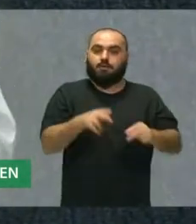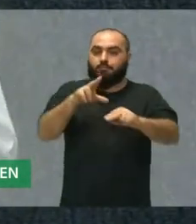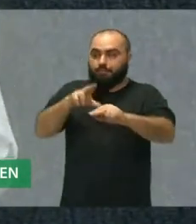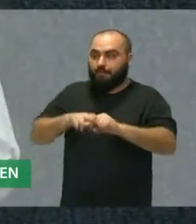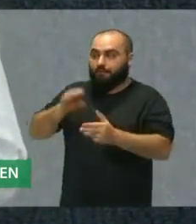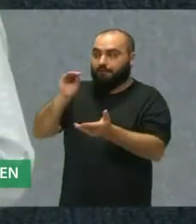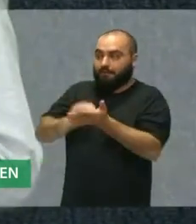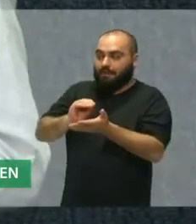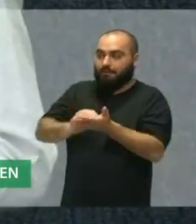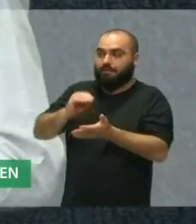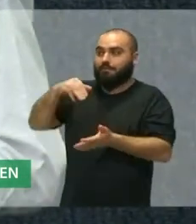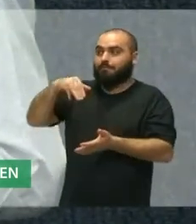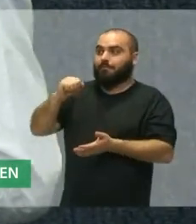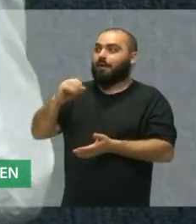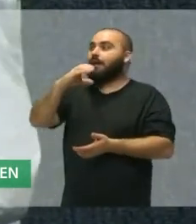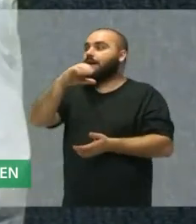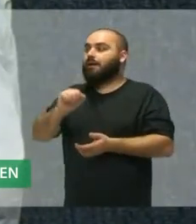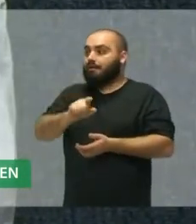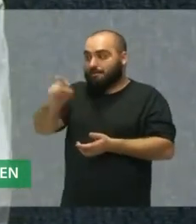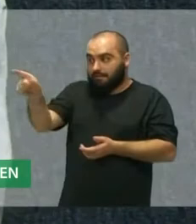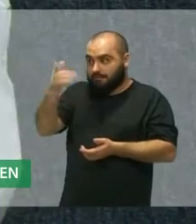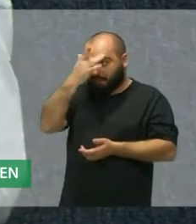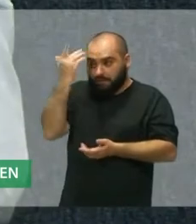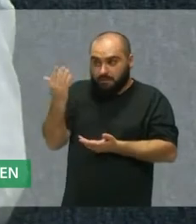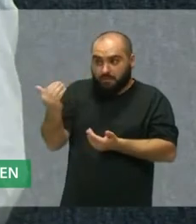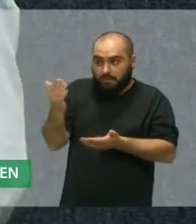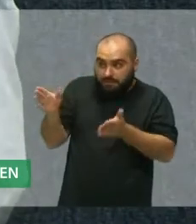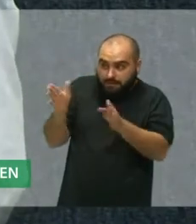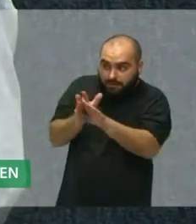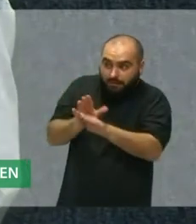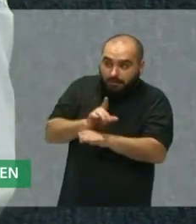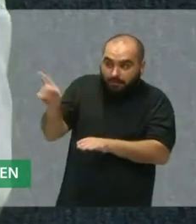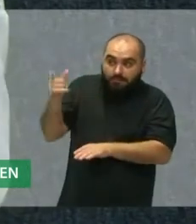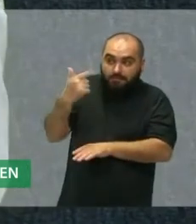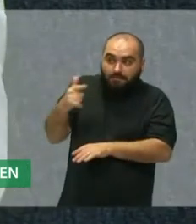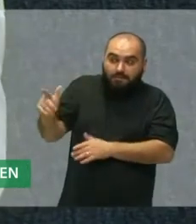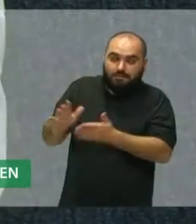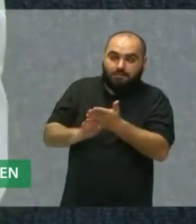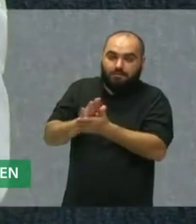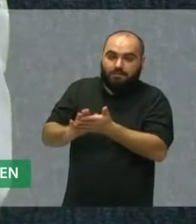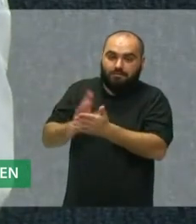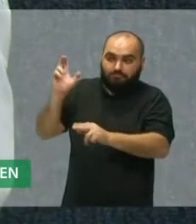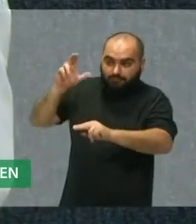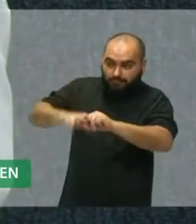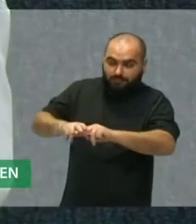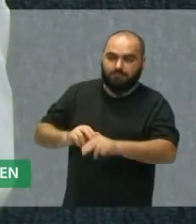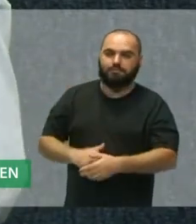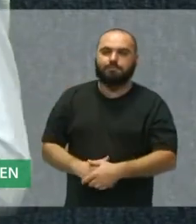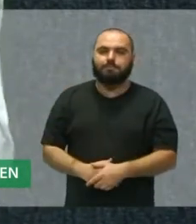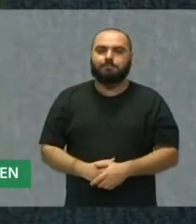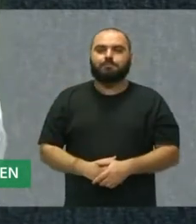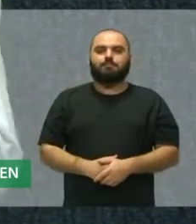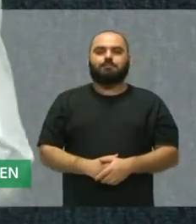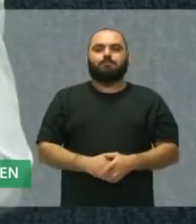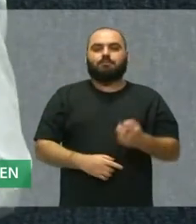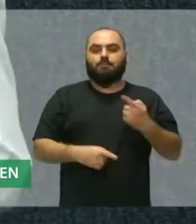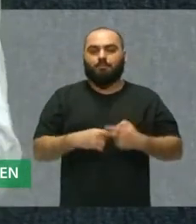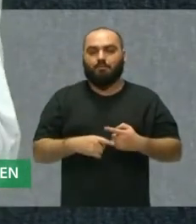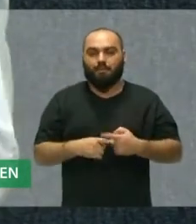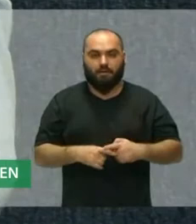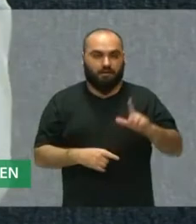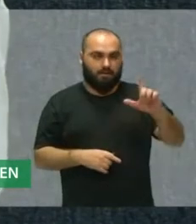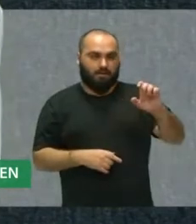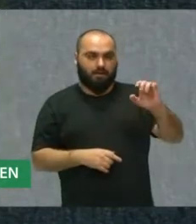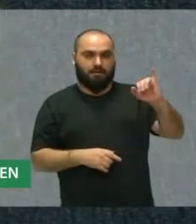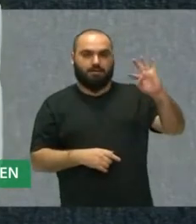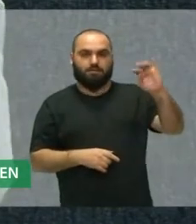também para o jovem que chegou lá no pronto-socorro e não tinha maca, estava na cadeira, né? Porque, como não tem leito, então